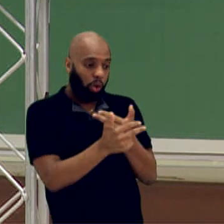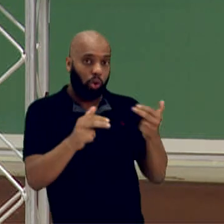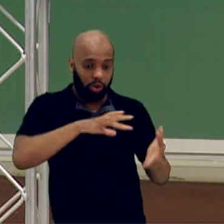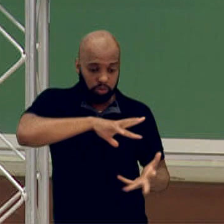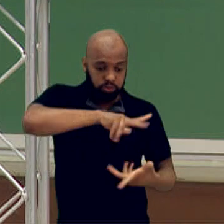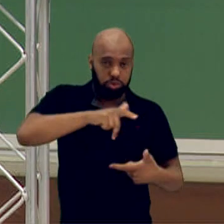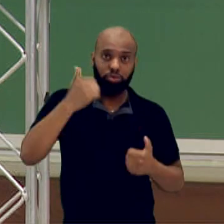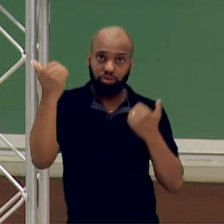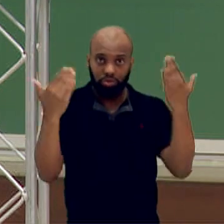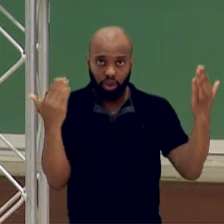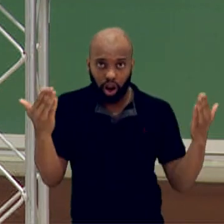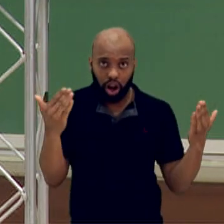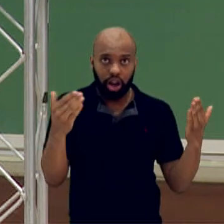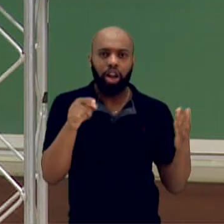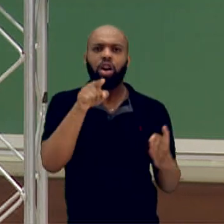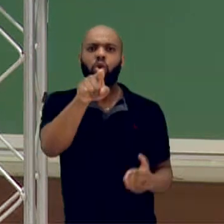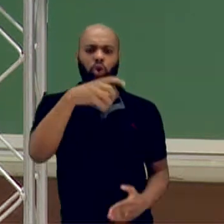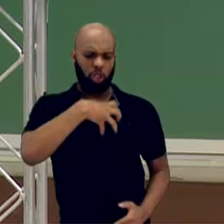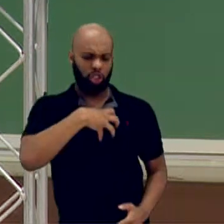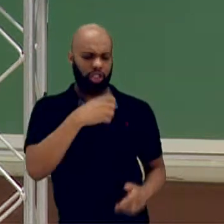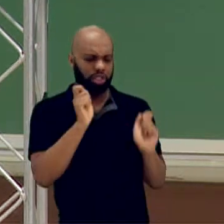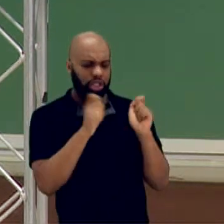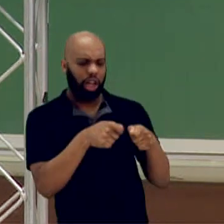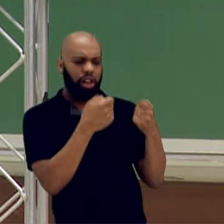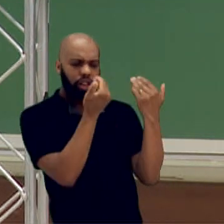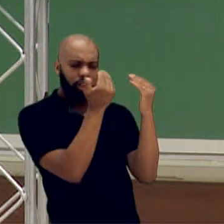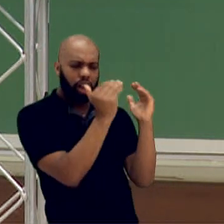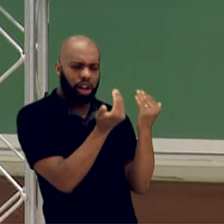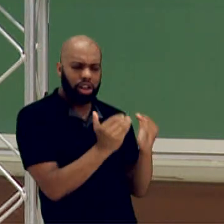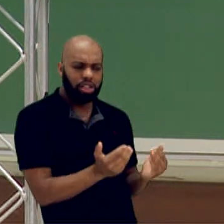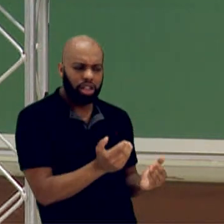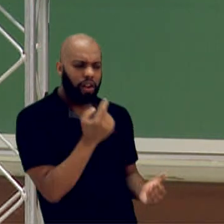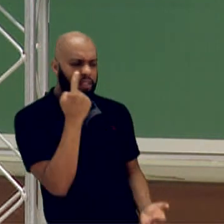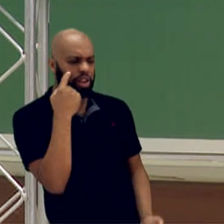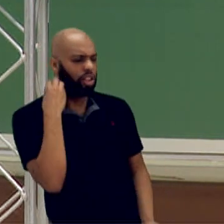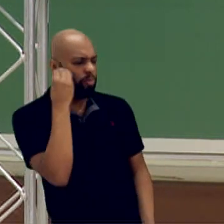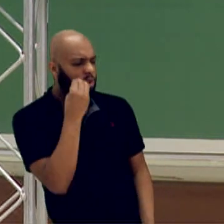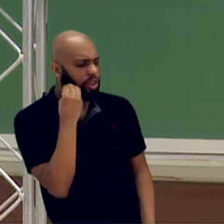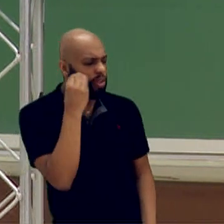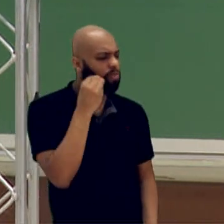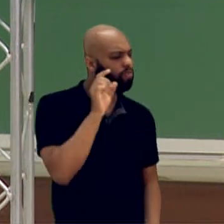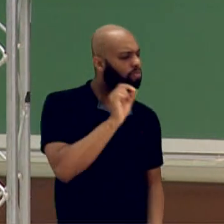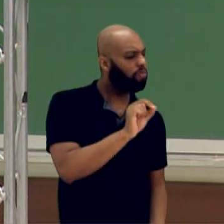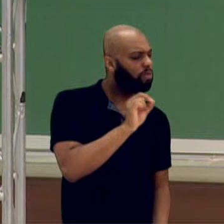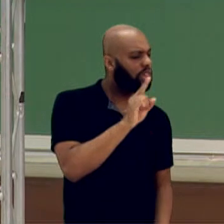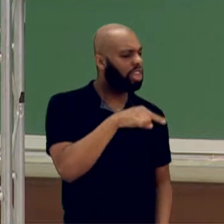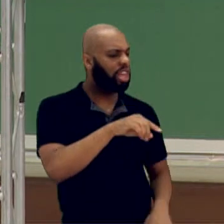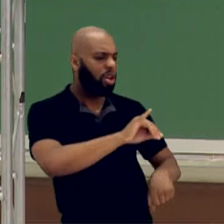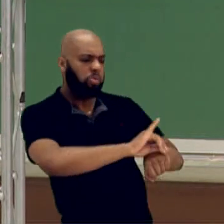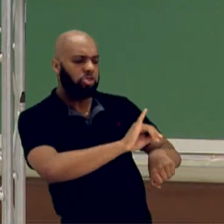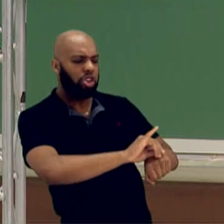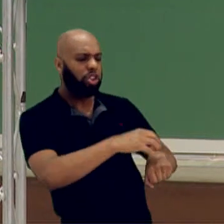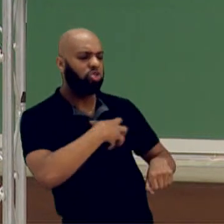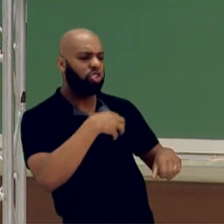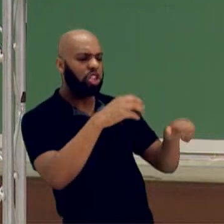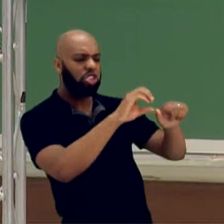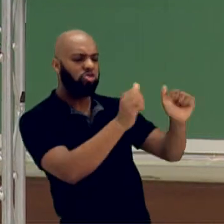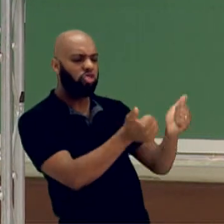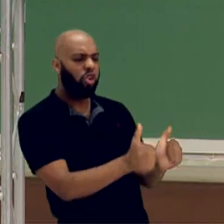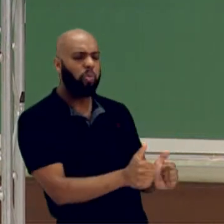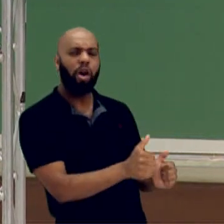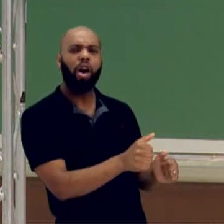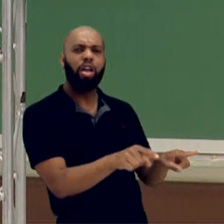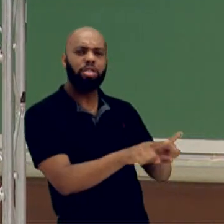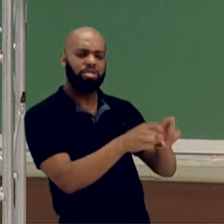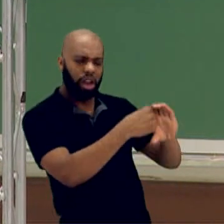no mundo exterior, a sua capacidade de analisar pela experiência do que esse objeto é formado, né? Quais